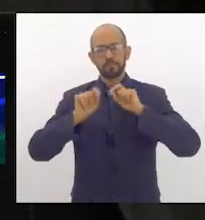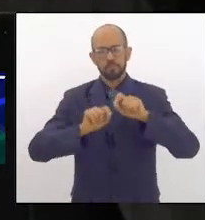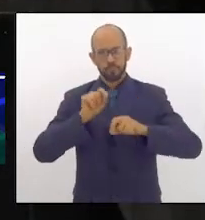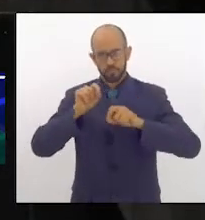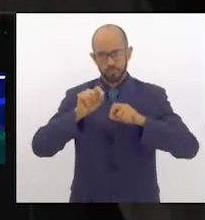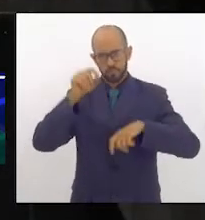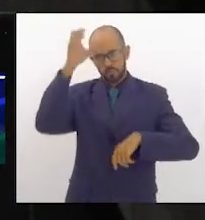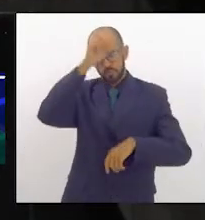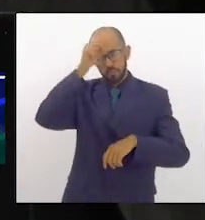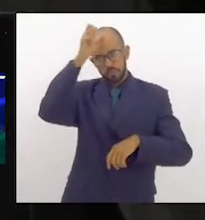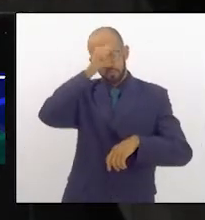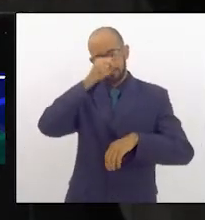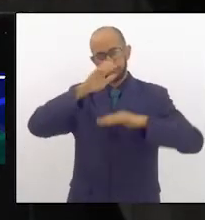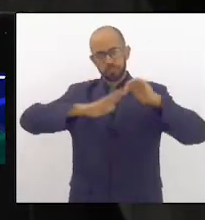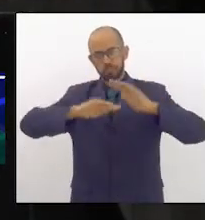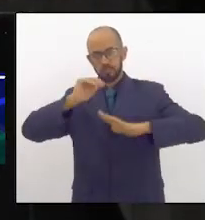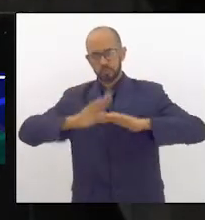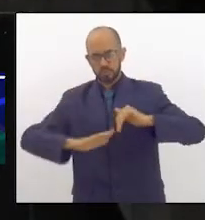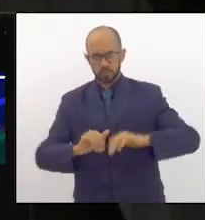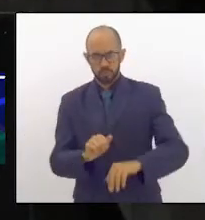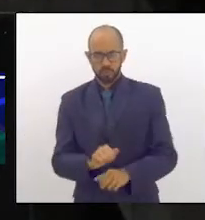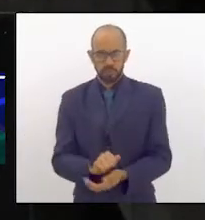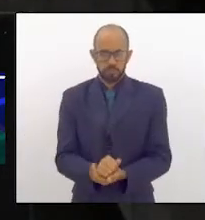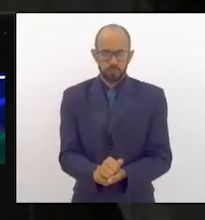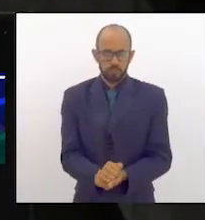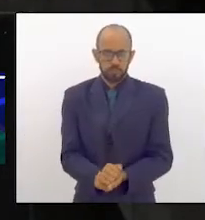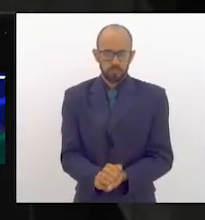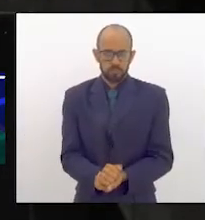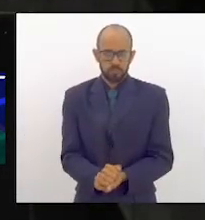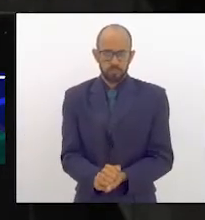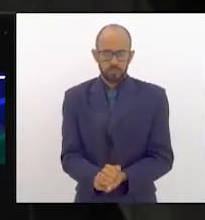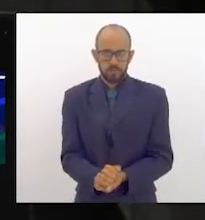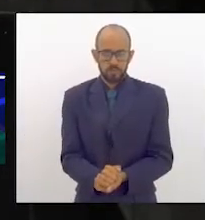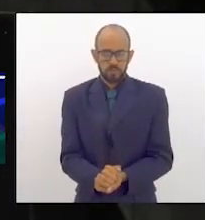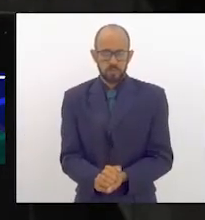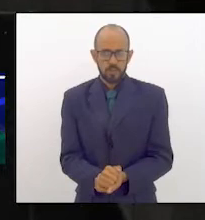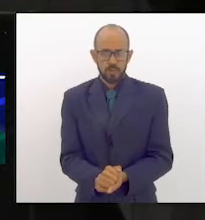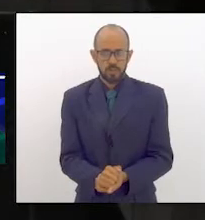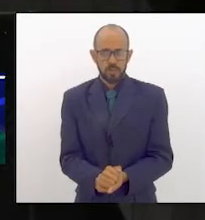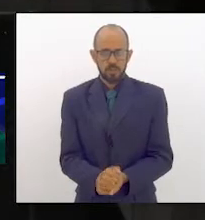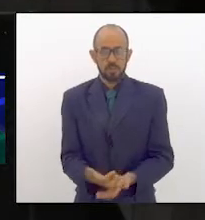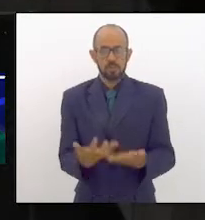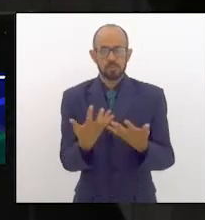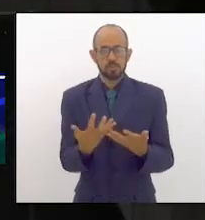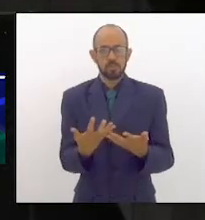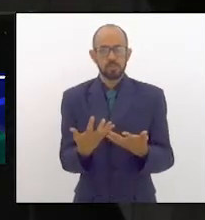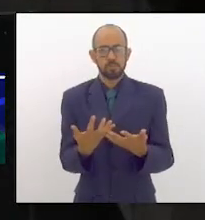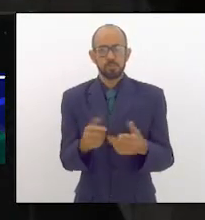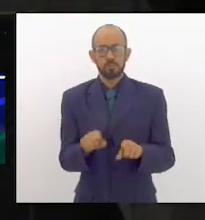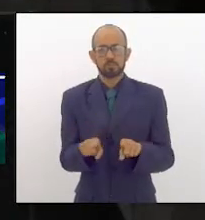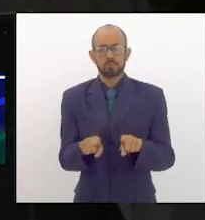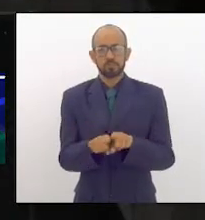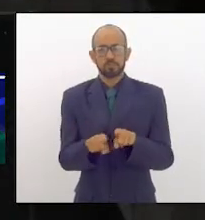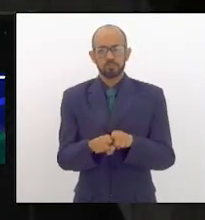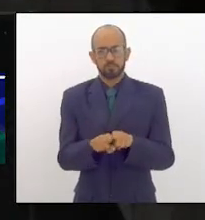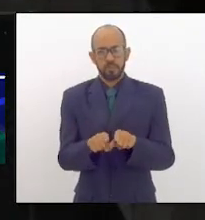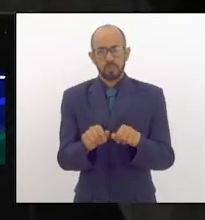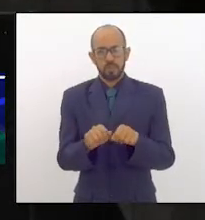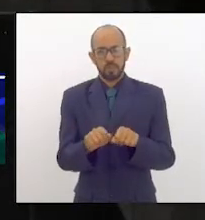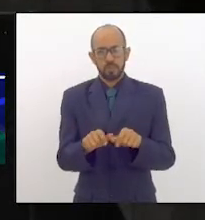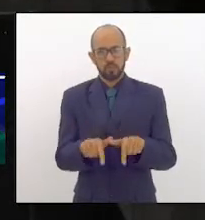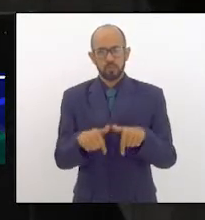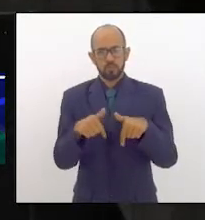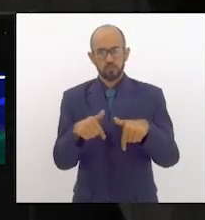da aprendizagem profissional o tema da aprendizagem profissional eu quero fazer um esforço